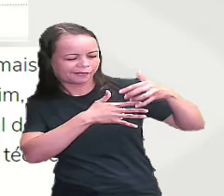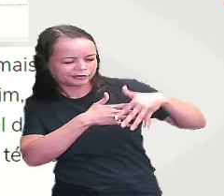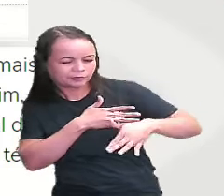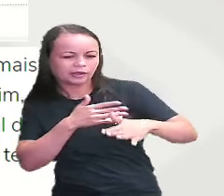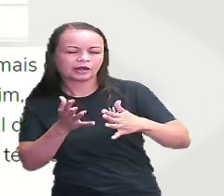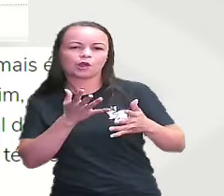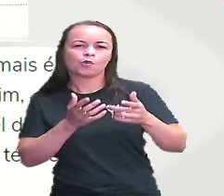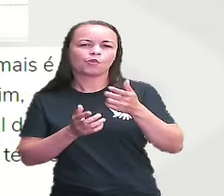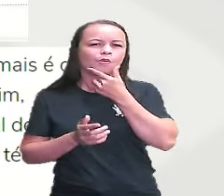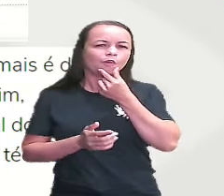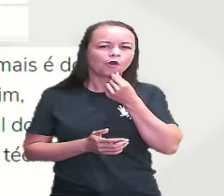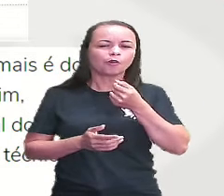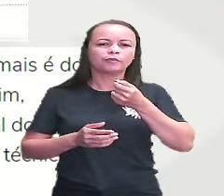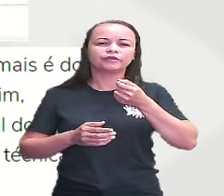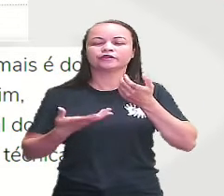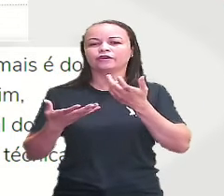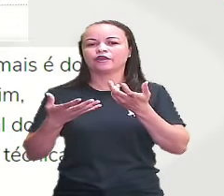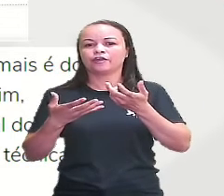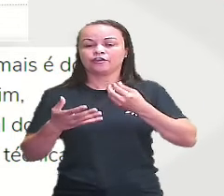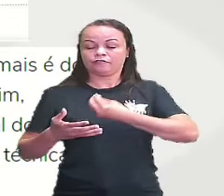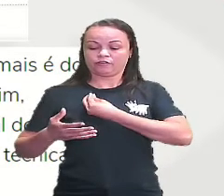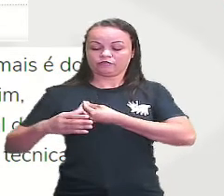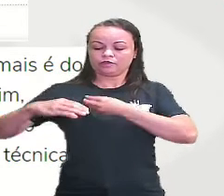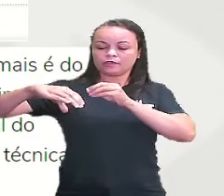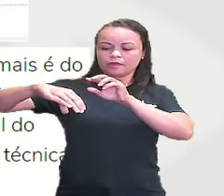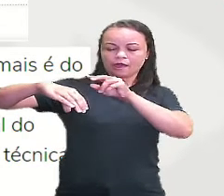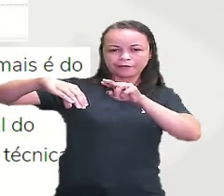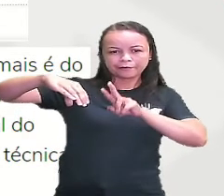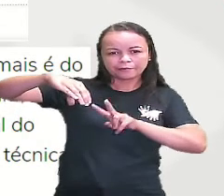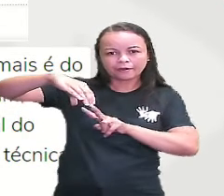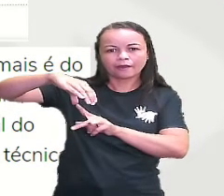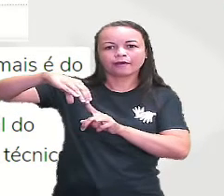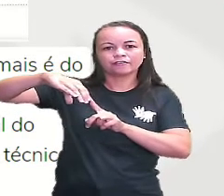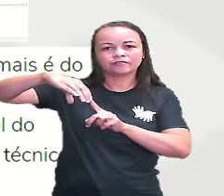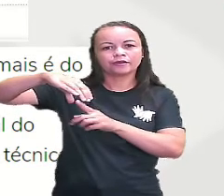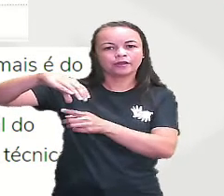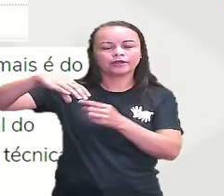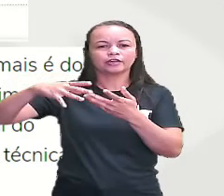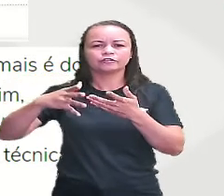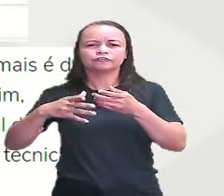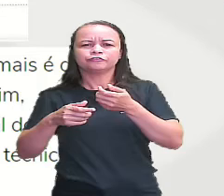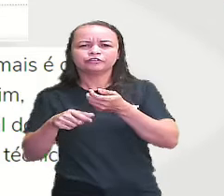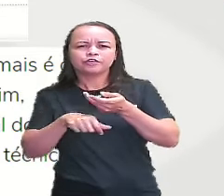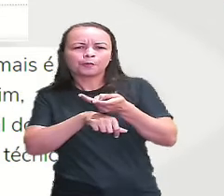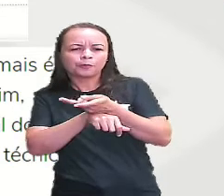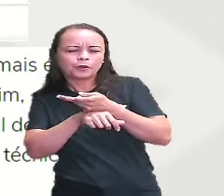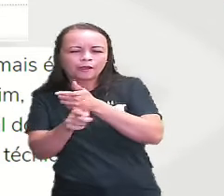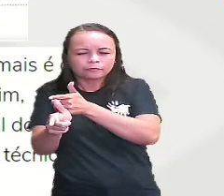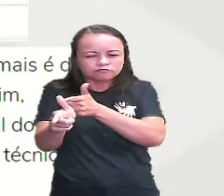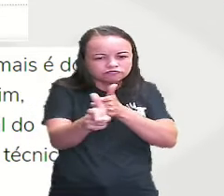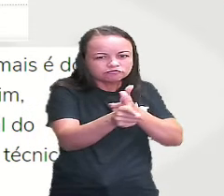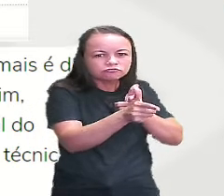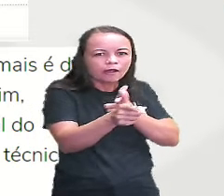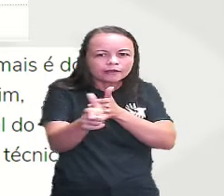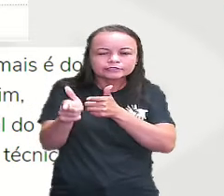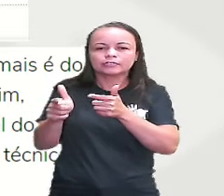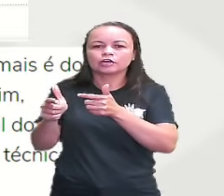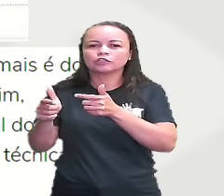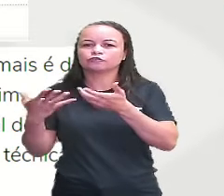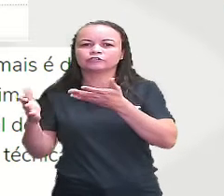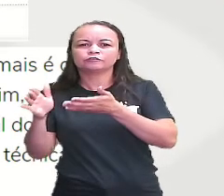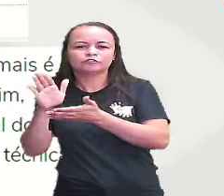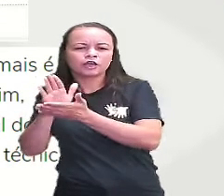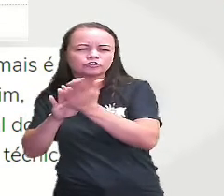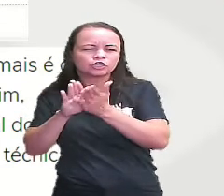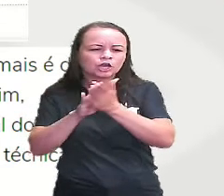vivia em cavernas, certo? Que vivia da caça, tá? Que vivia viajando de um lado para o outro,